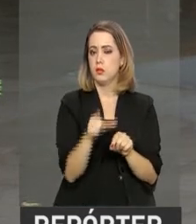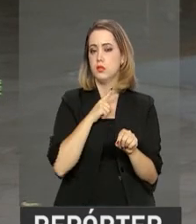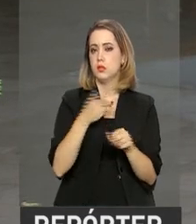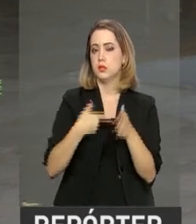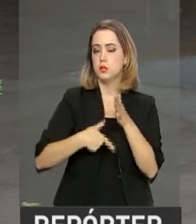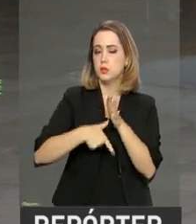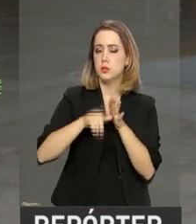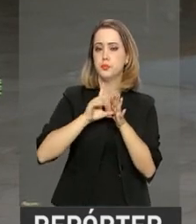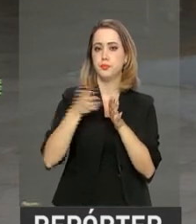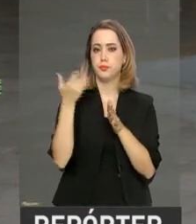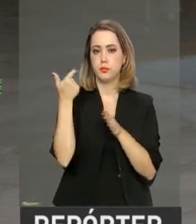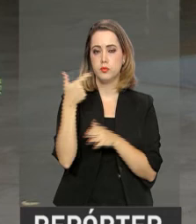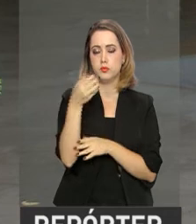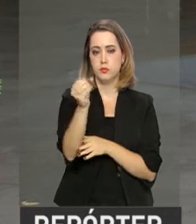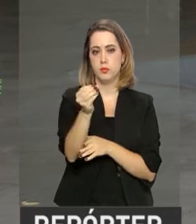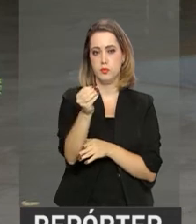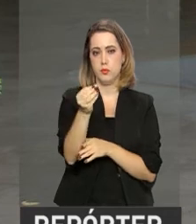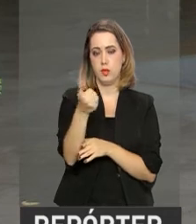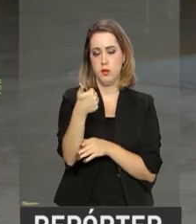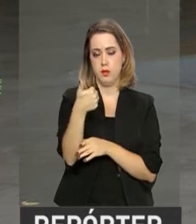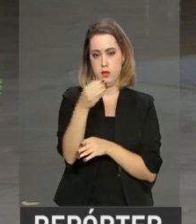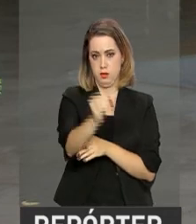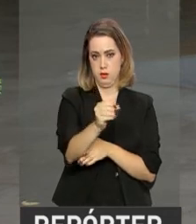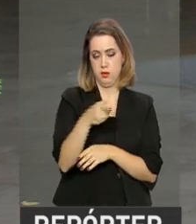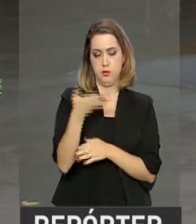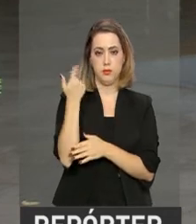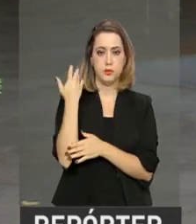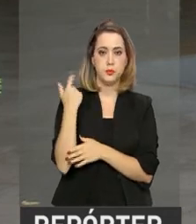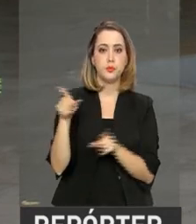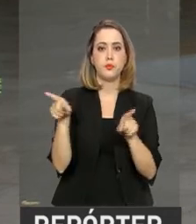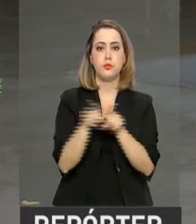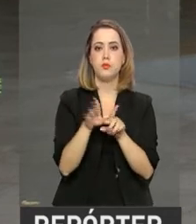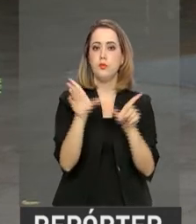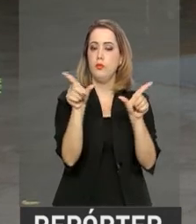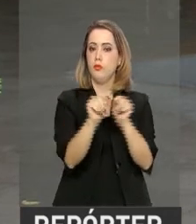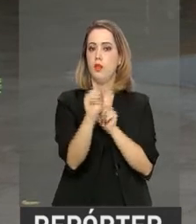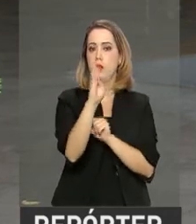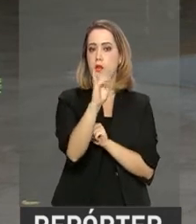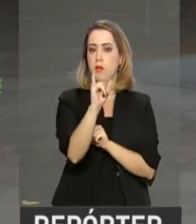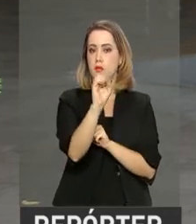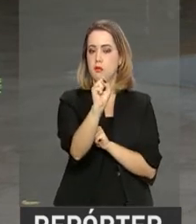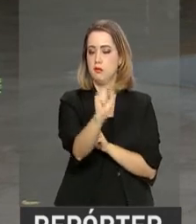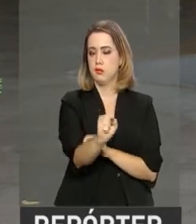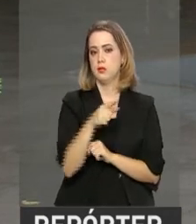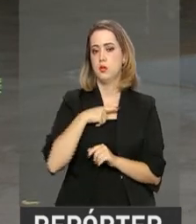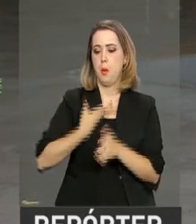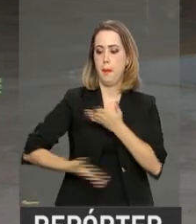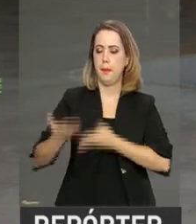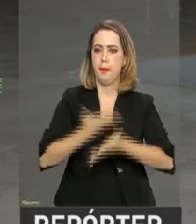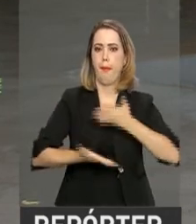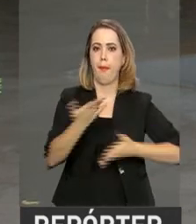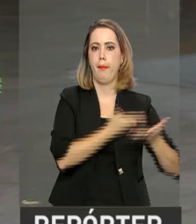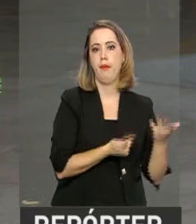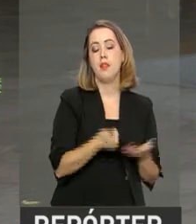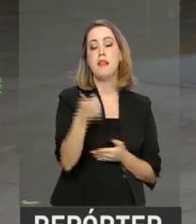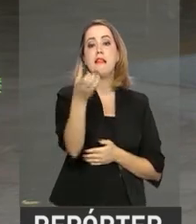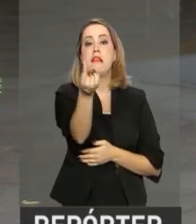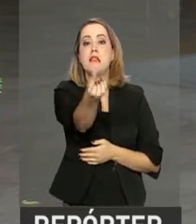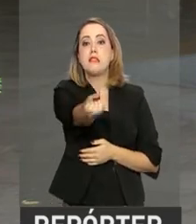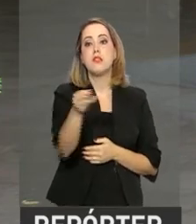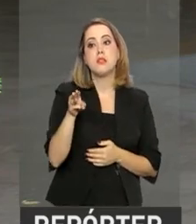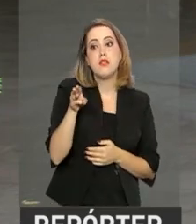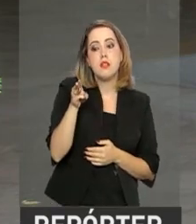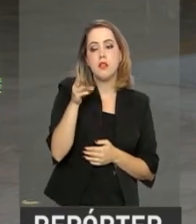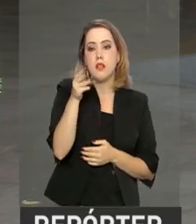passada brasil rússia índia china e áfrica do sul o movimento por ano em suas economias mais de 16